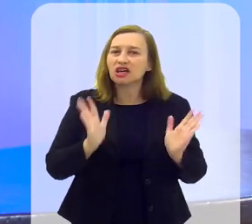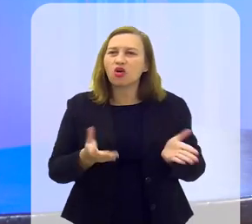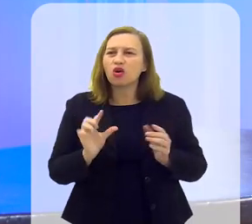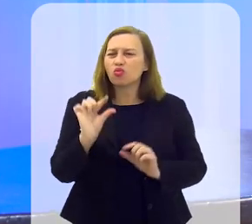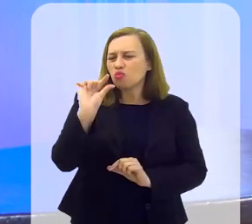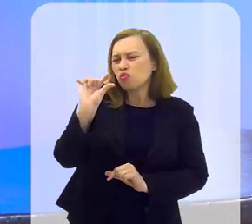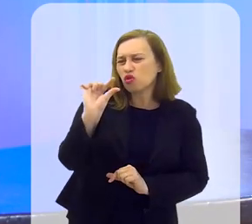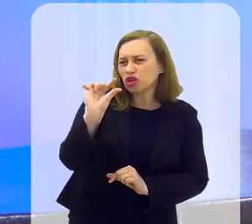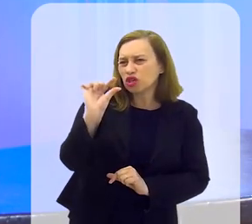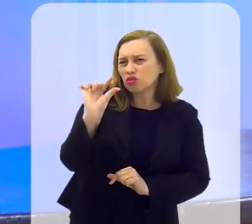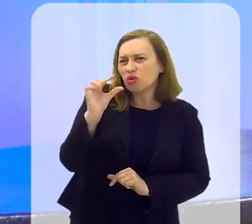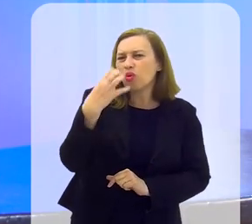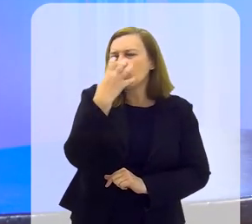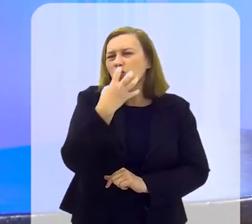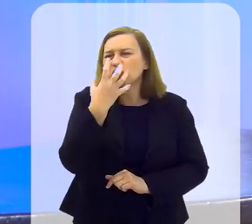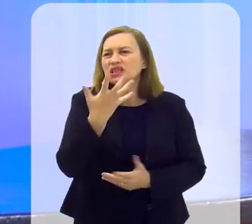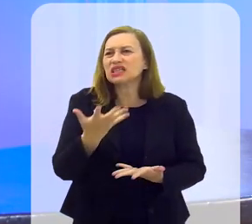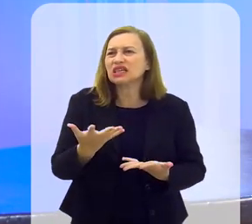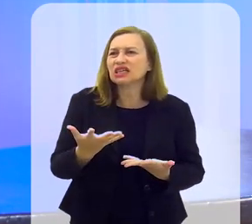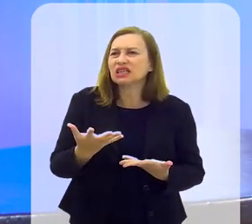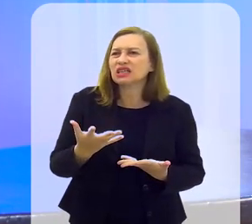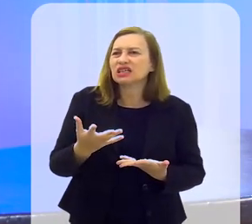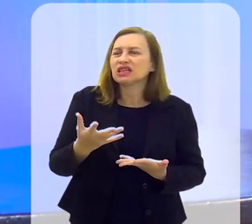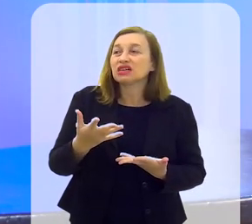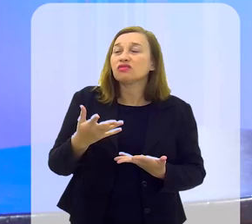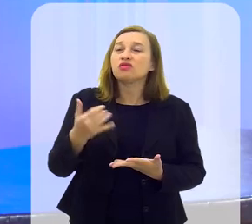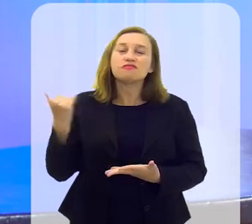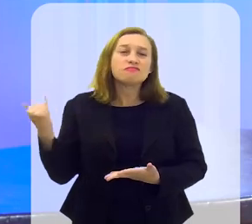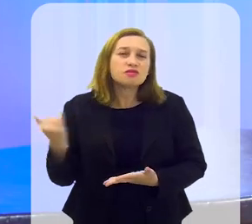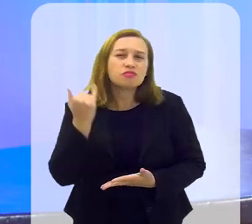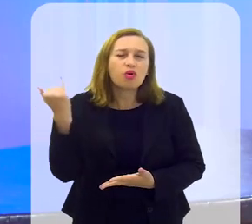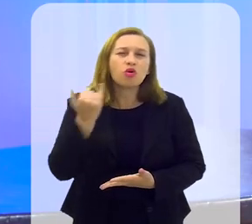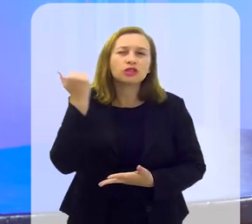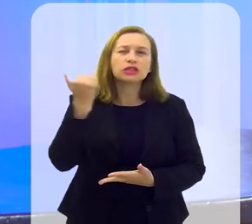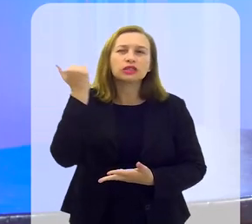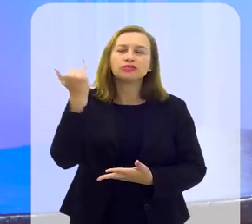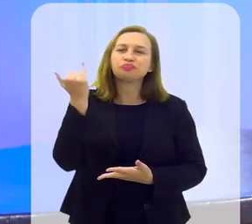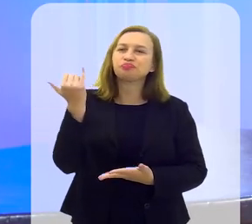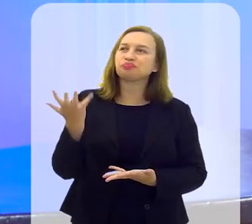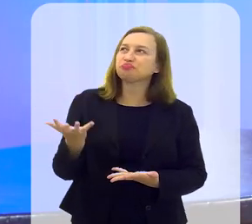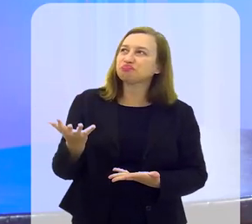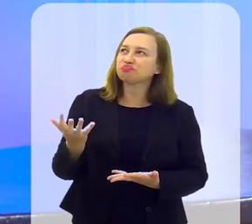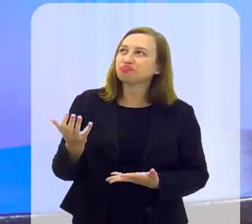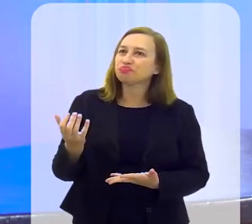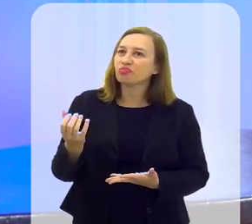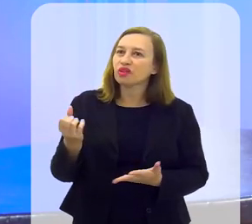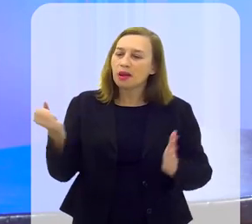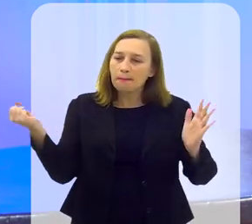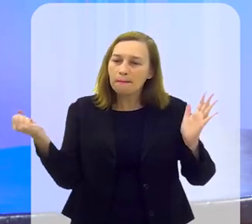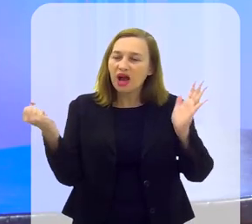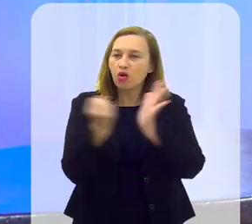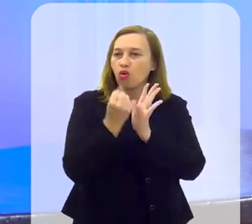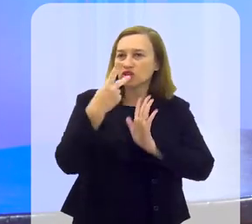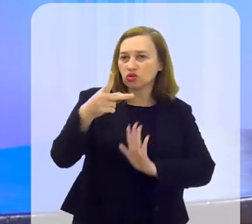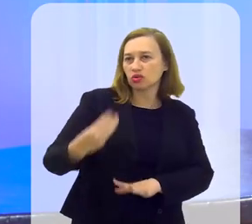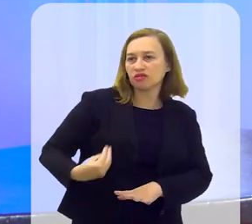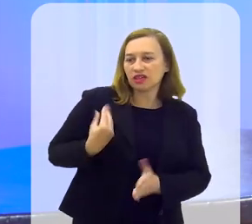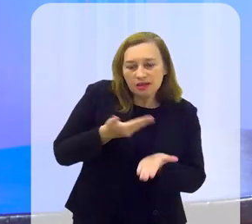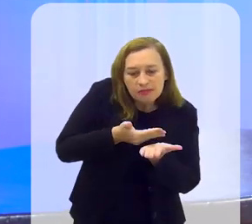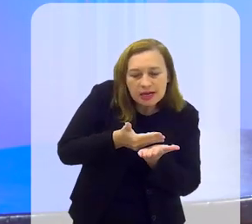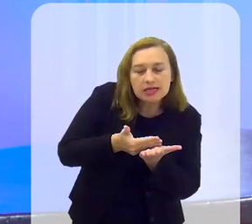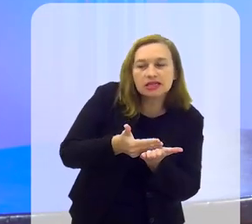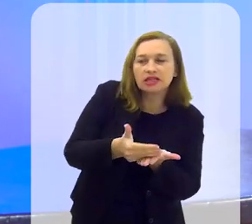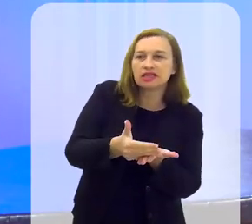um pedacinho de uma música que foi muito importante aquela música que foi o empurrão para que vocês